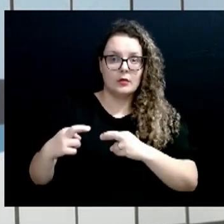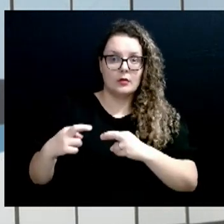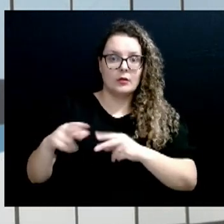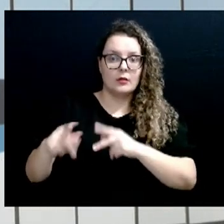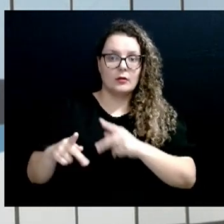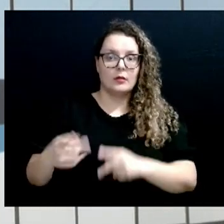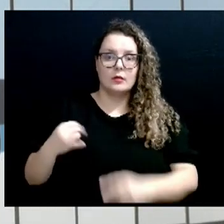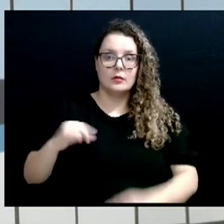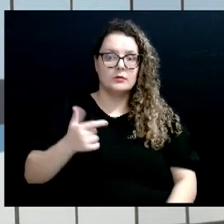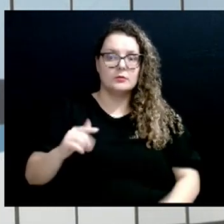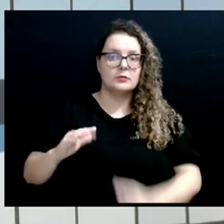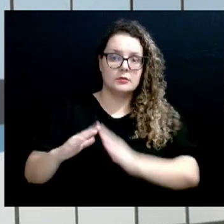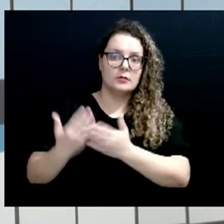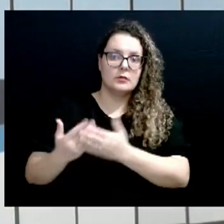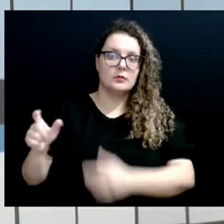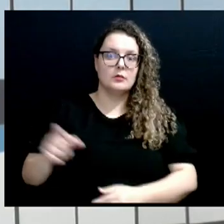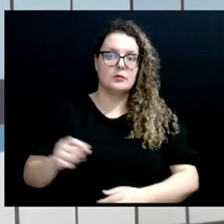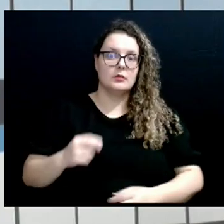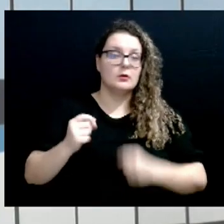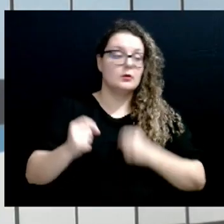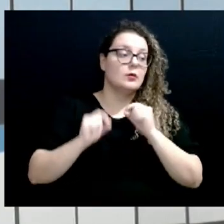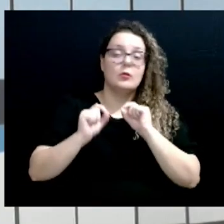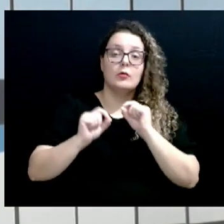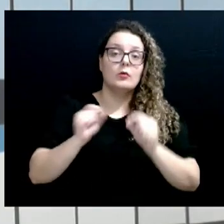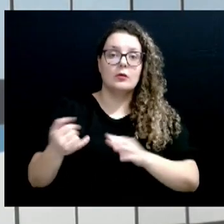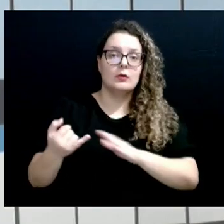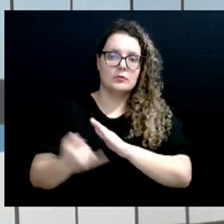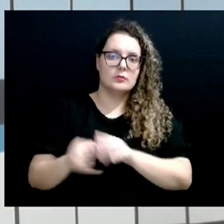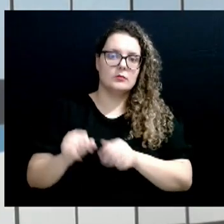que você vai fiscalizar? O que o instrutor está fazendo com esse aluno?